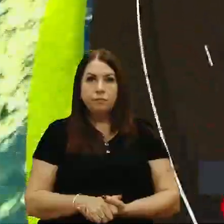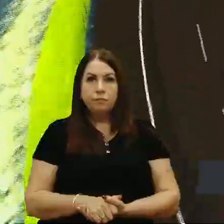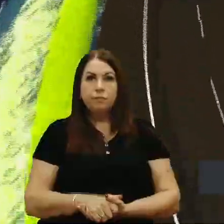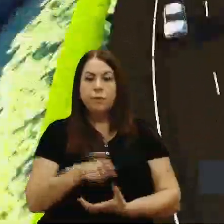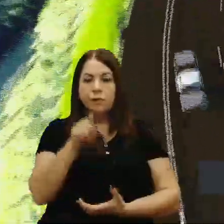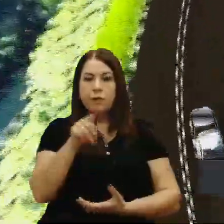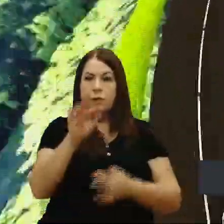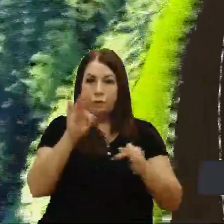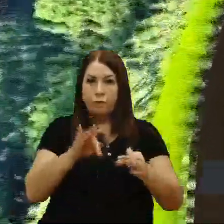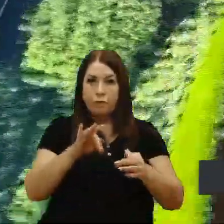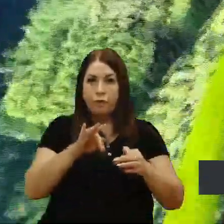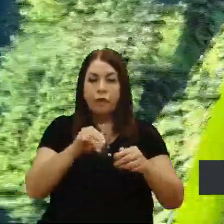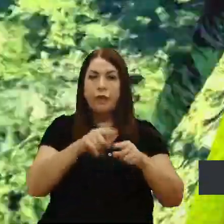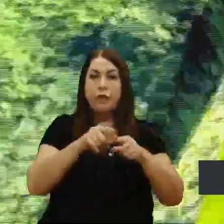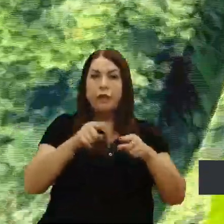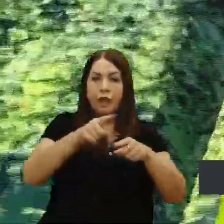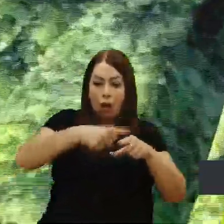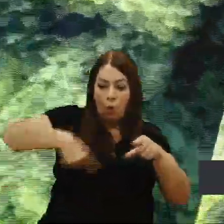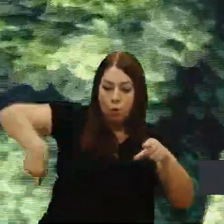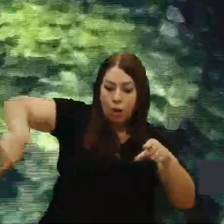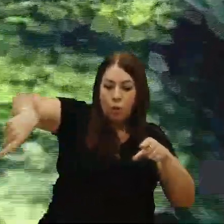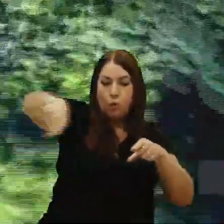Aqui é o fim da rotatória alongada.